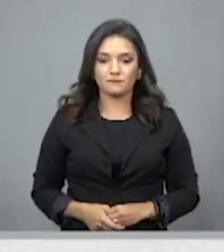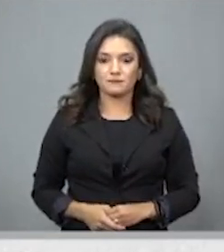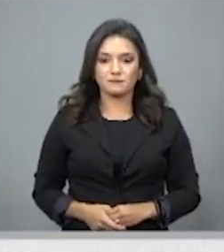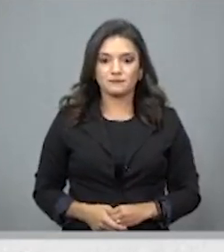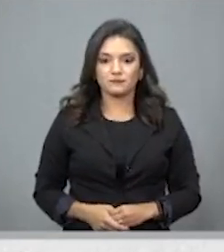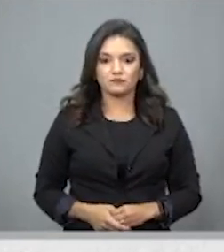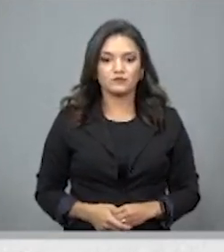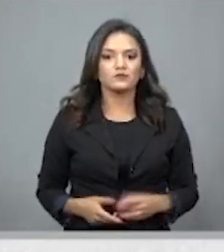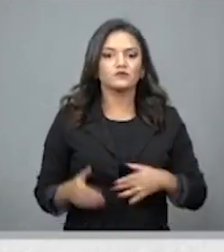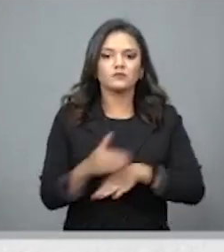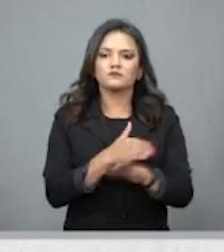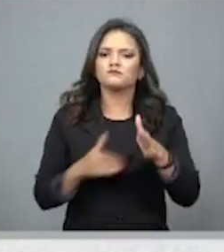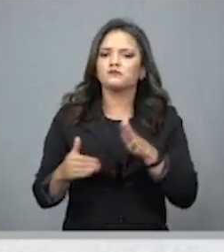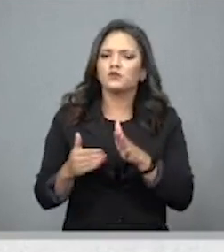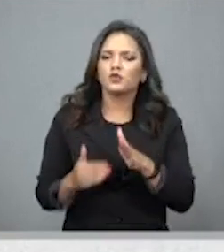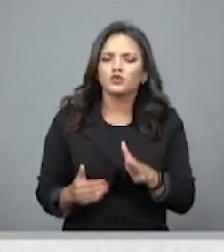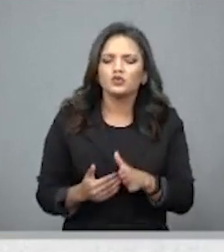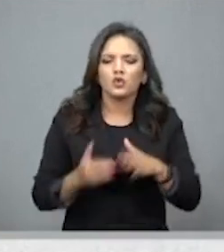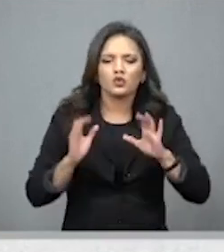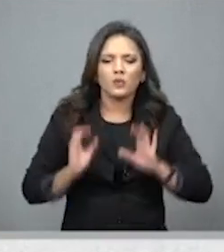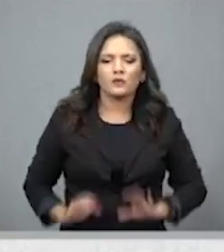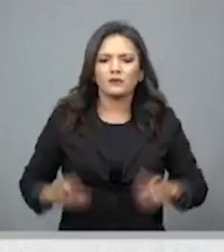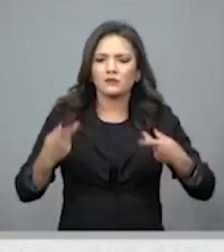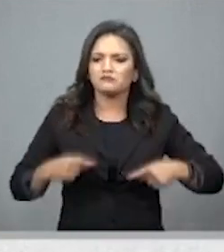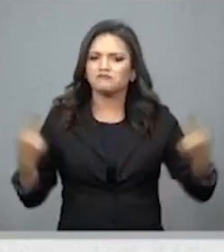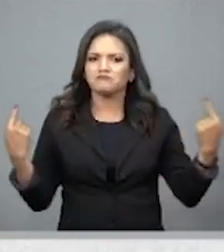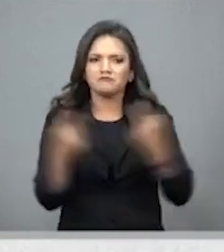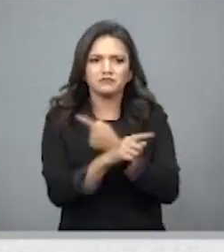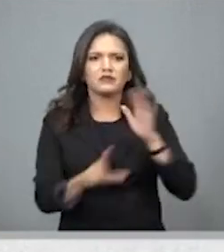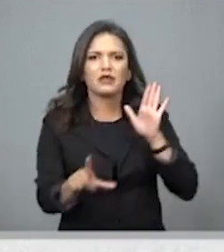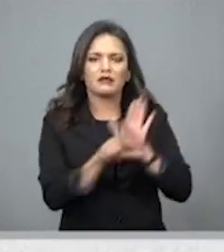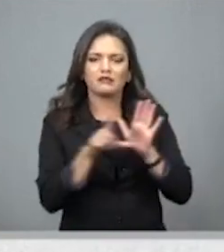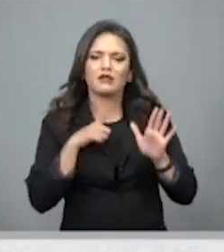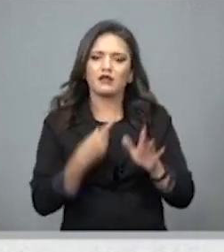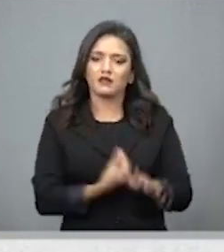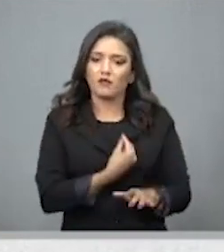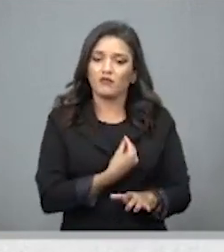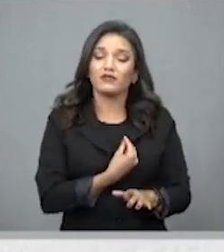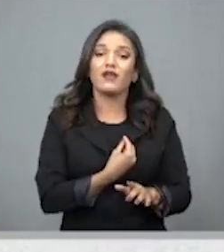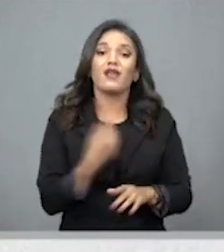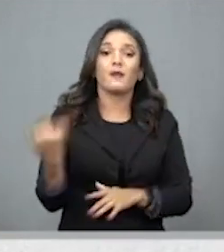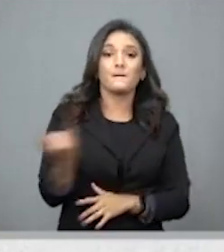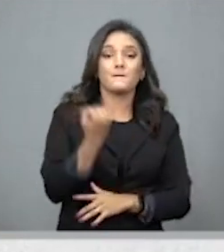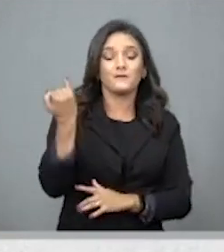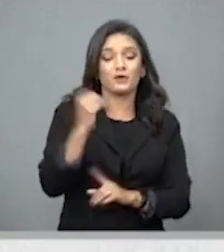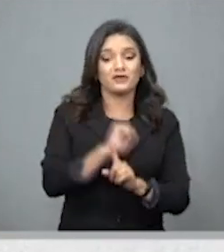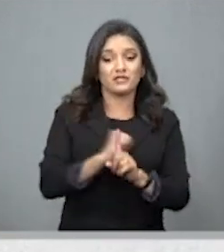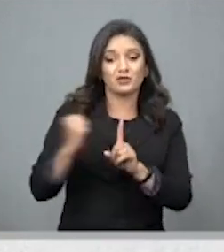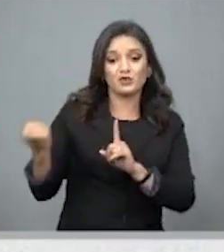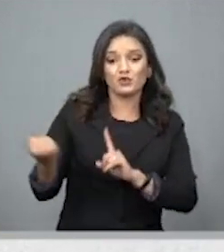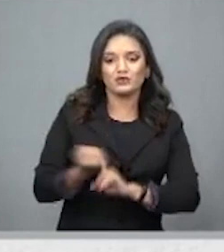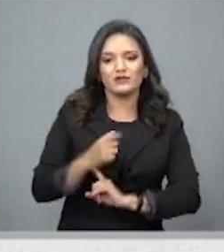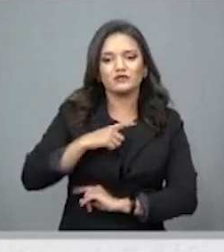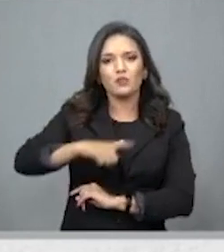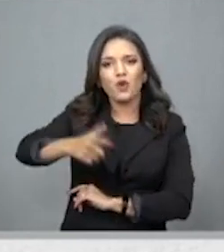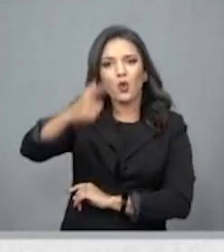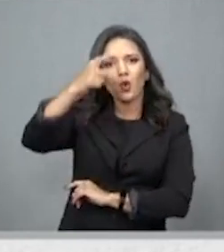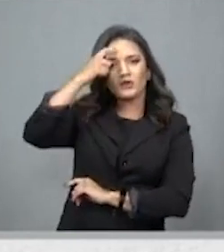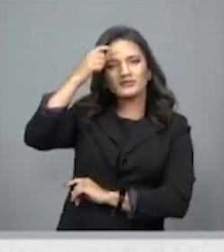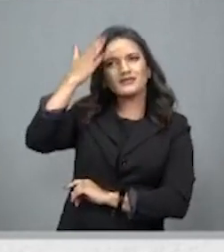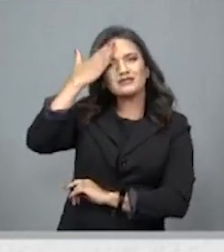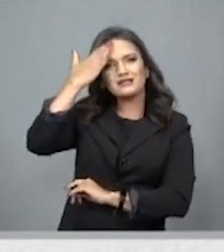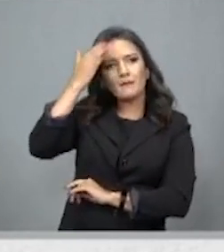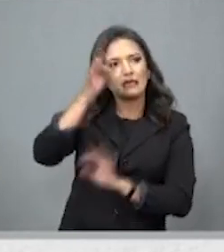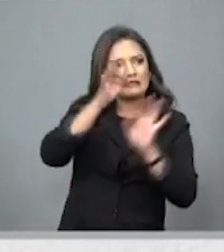ilícito que existe na vida é muito importante que a sociedade Tenha consciência do que é certo